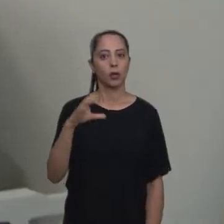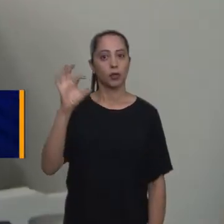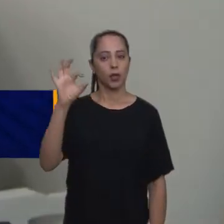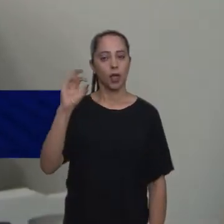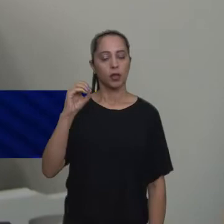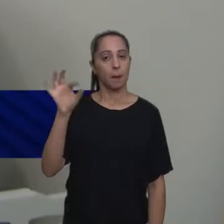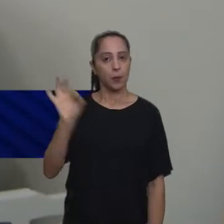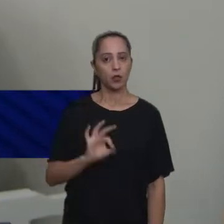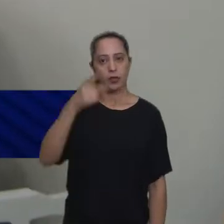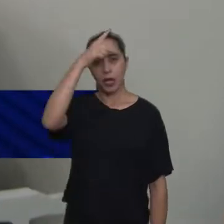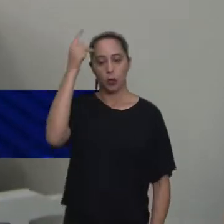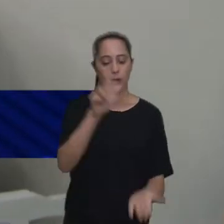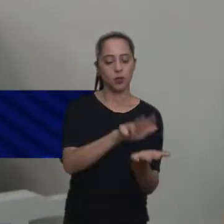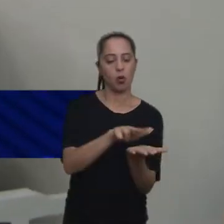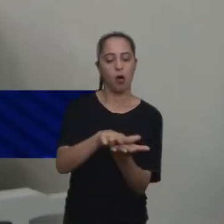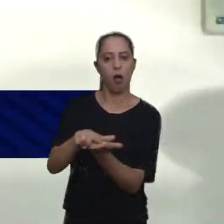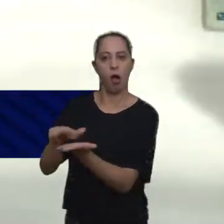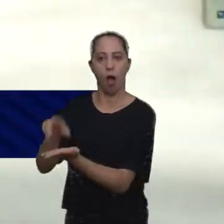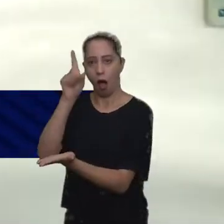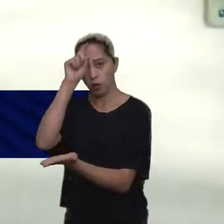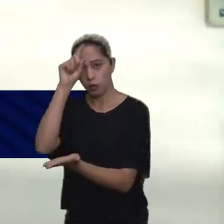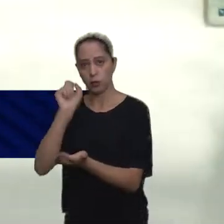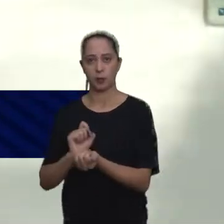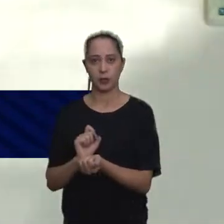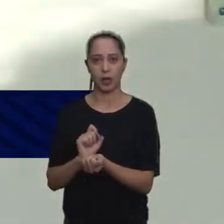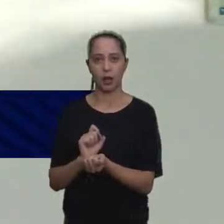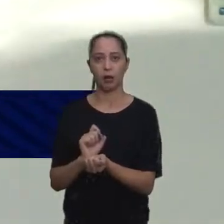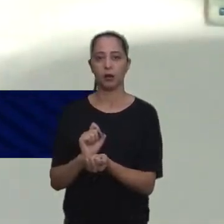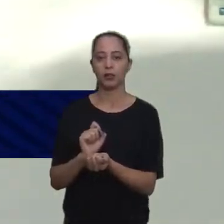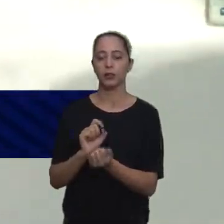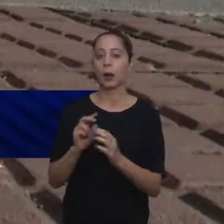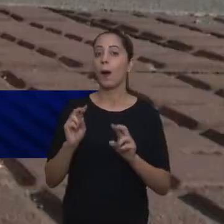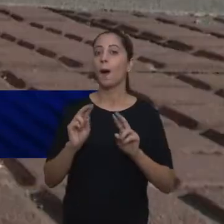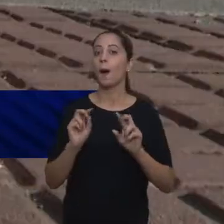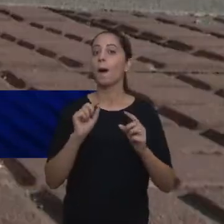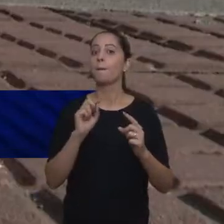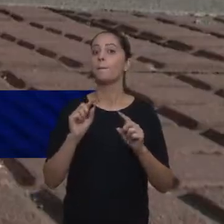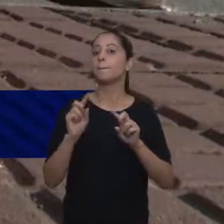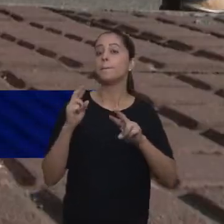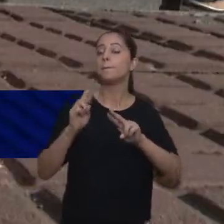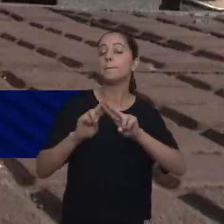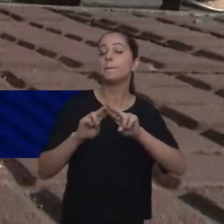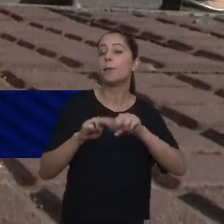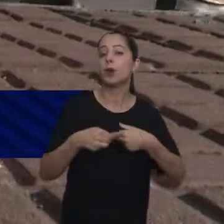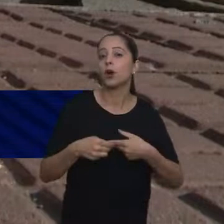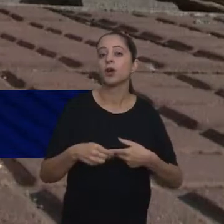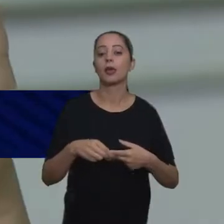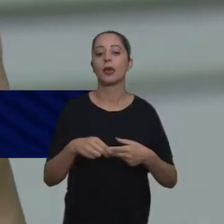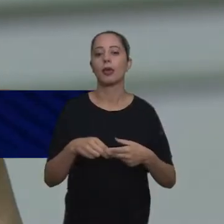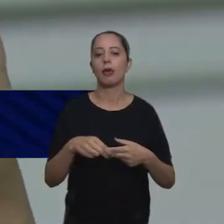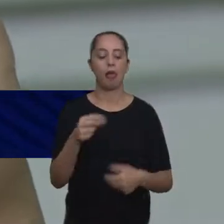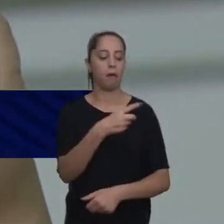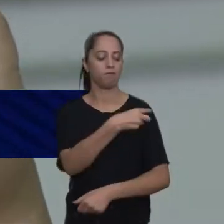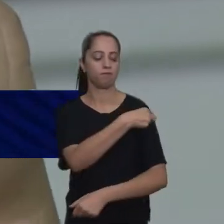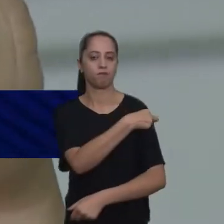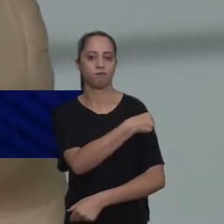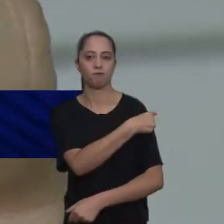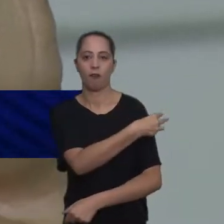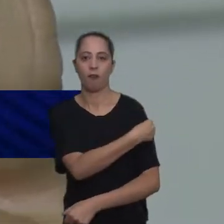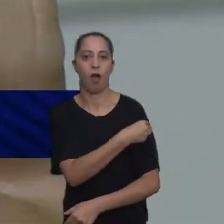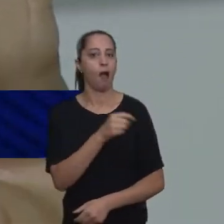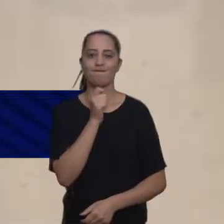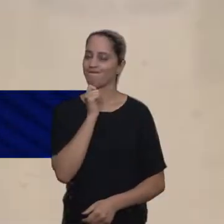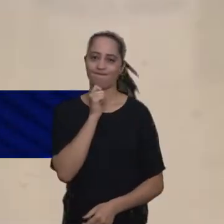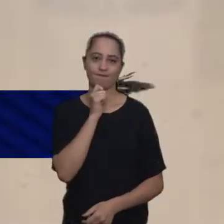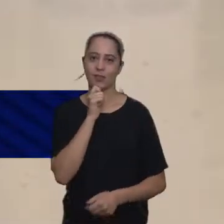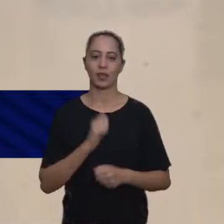de 80% das internações na rede pública de saúde de São José em decorrência da Covid-19 são de pessoas que